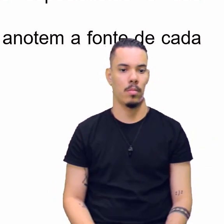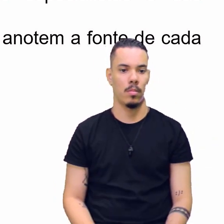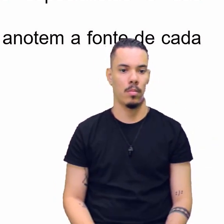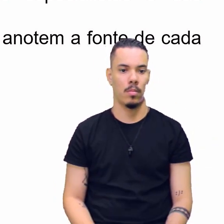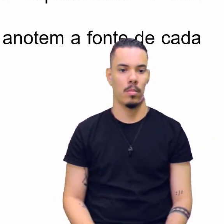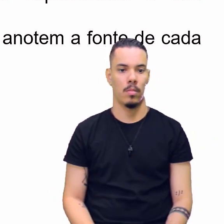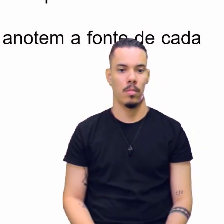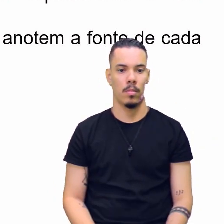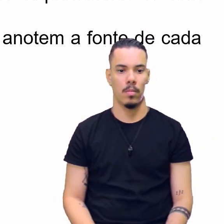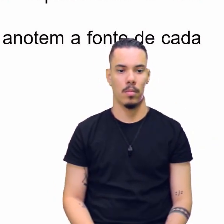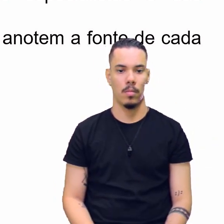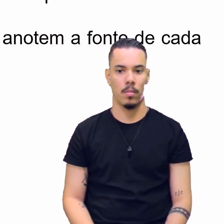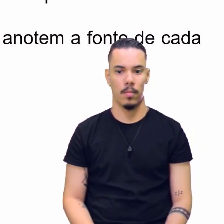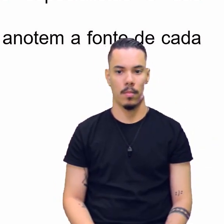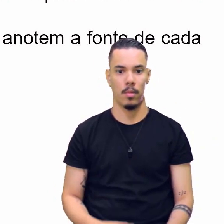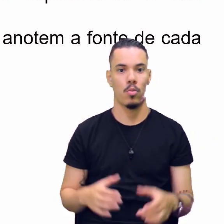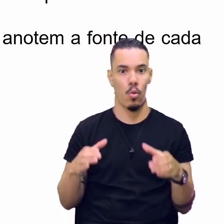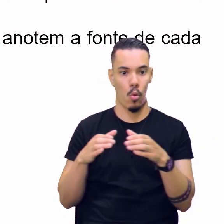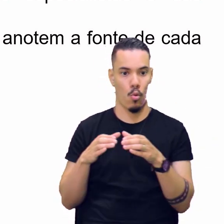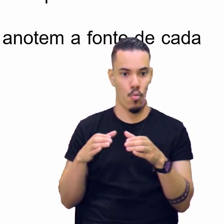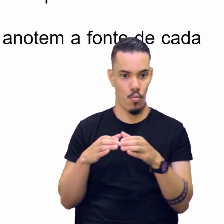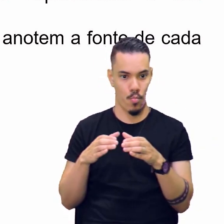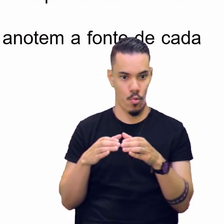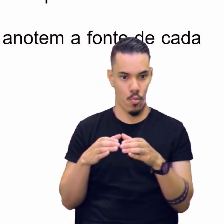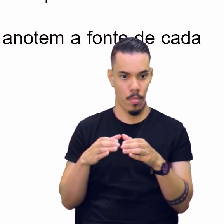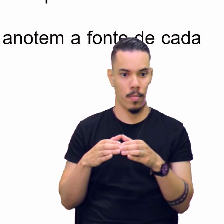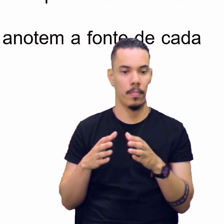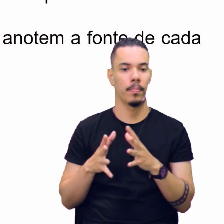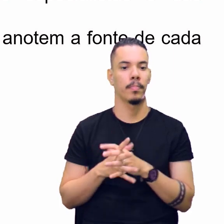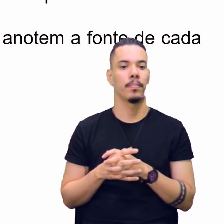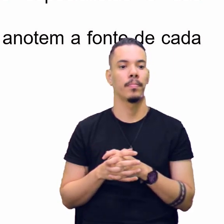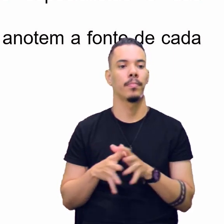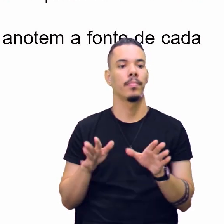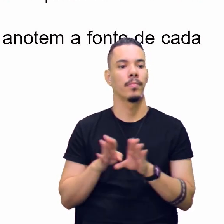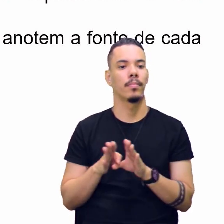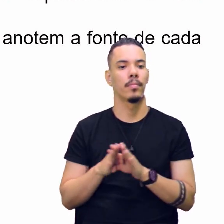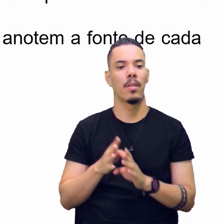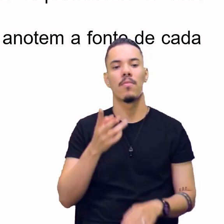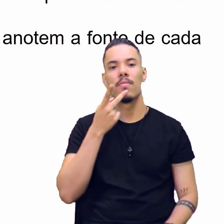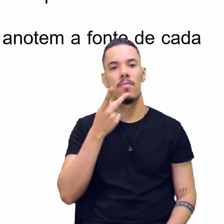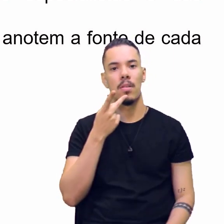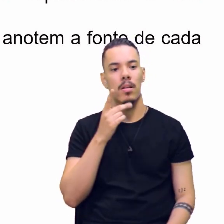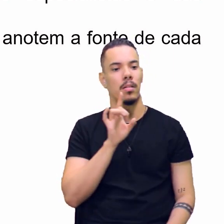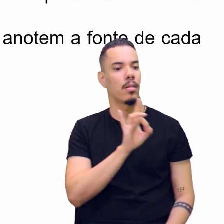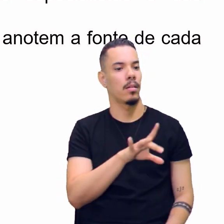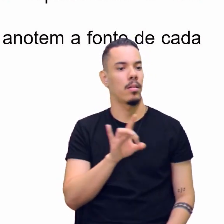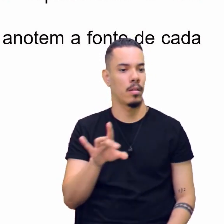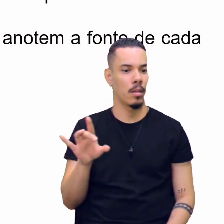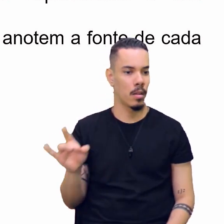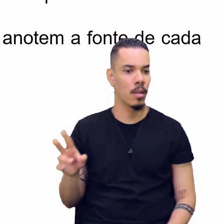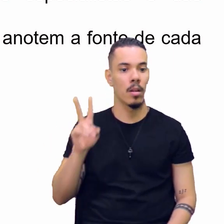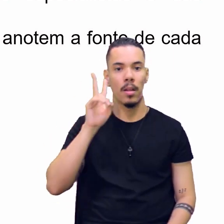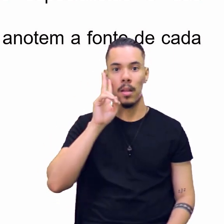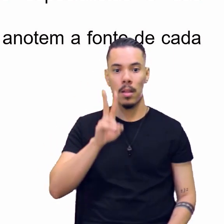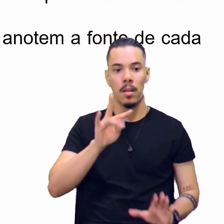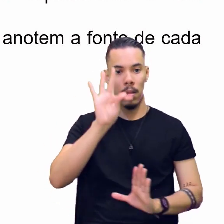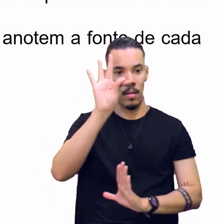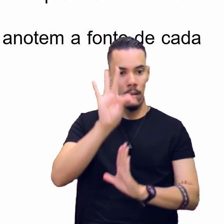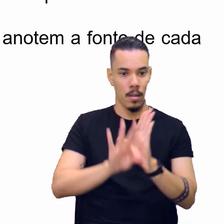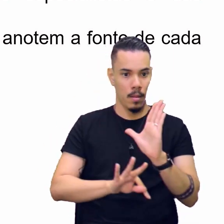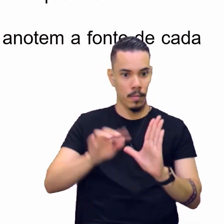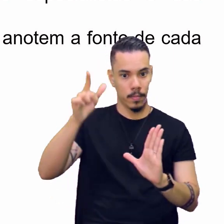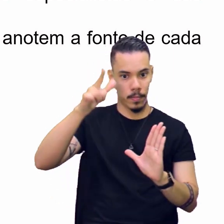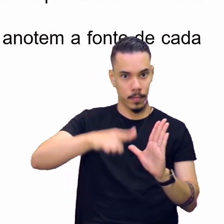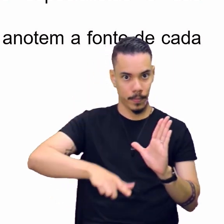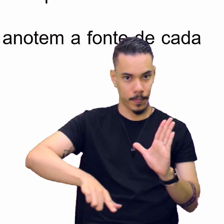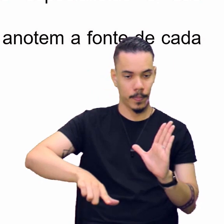O momento de intervenção dos outros grupos, a inscrição para a fala, tá certo? Releiam os textos que foram